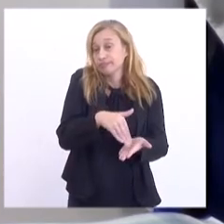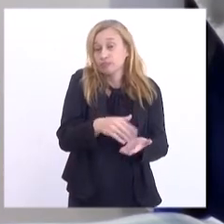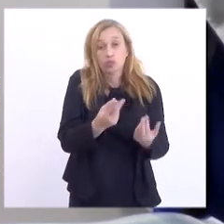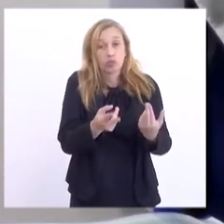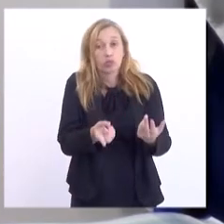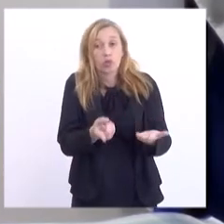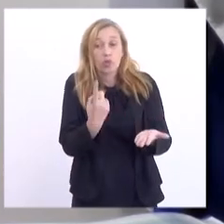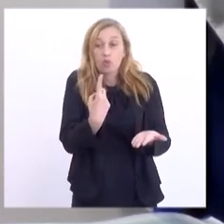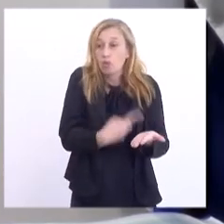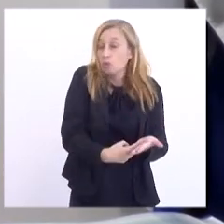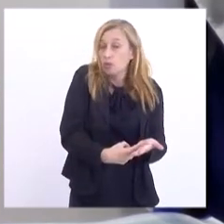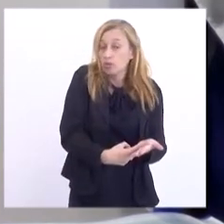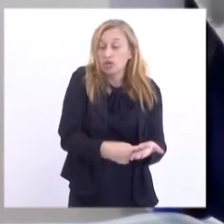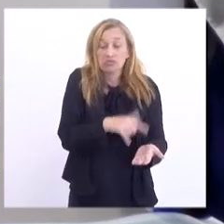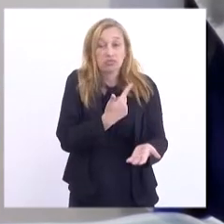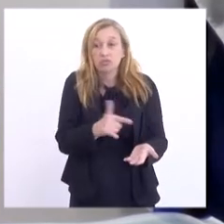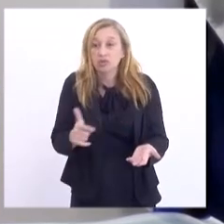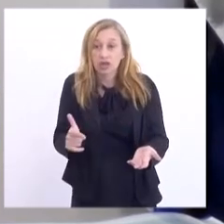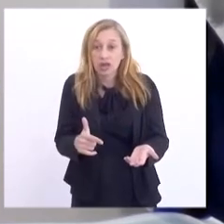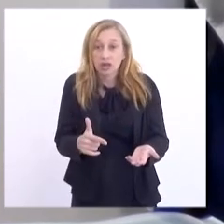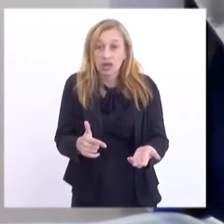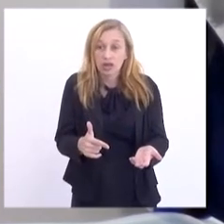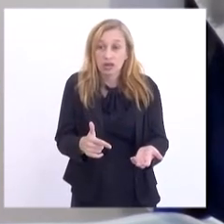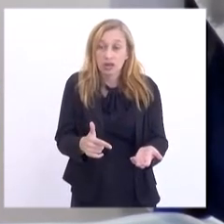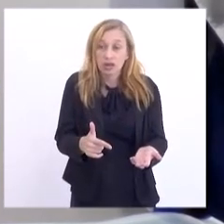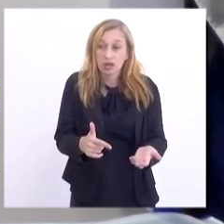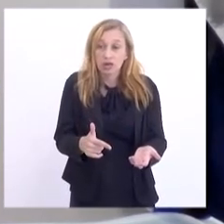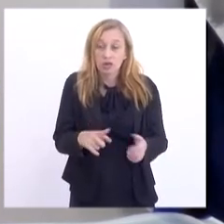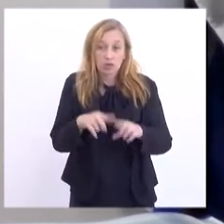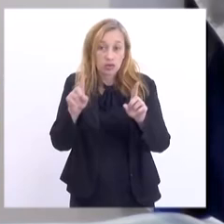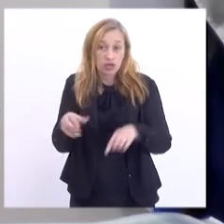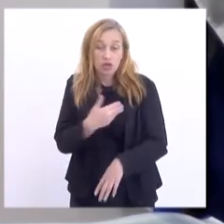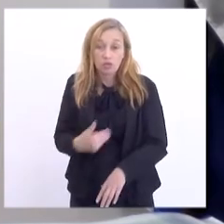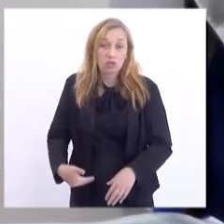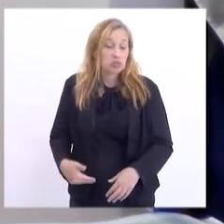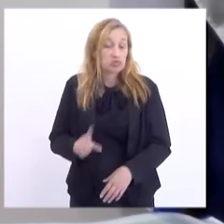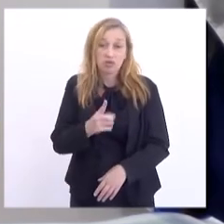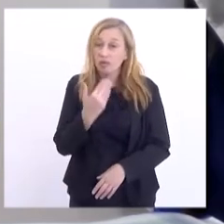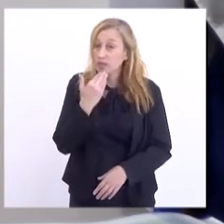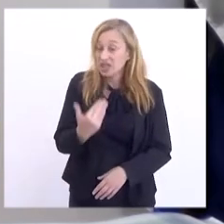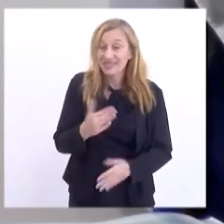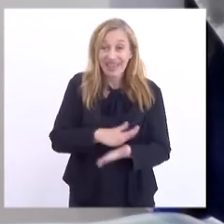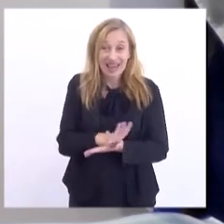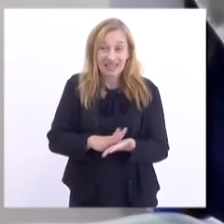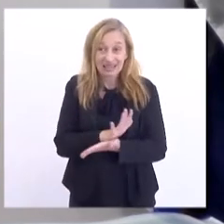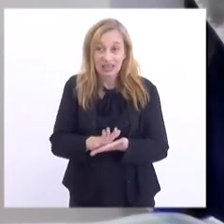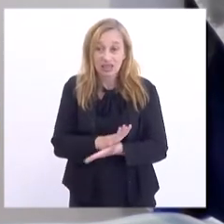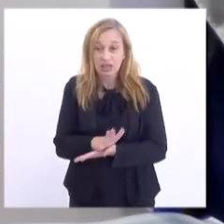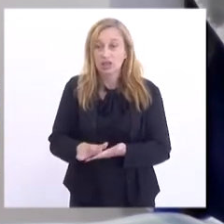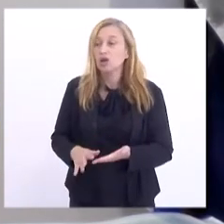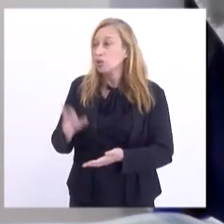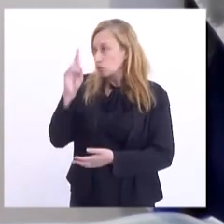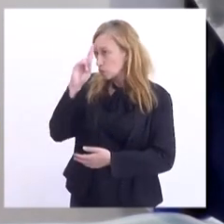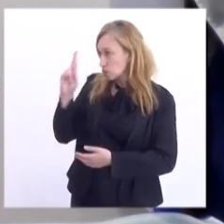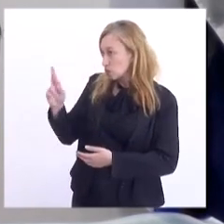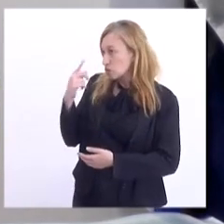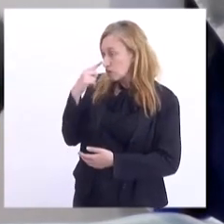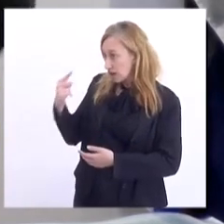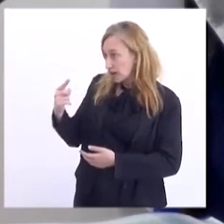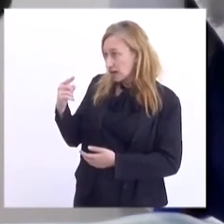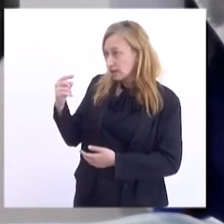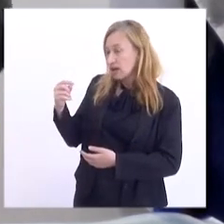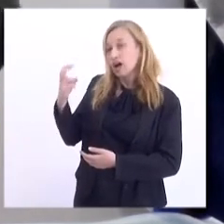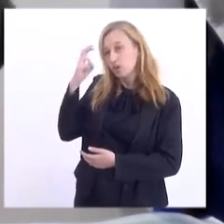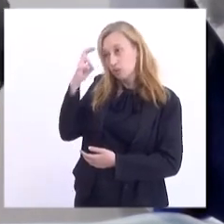tem compromisso com o funcionalismo povo vai pedir concurso público em um só comprou isso lá na cultura